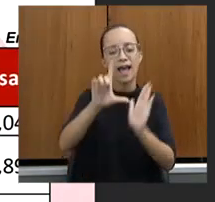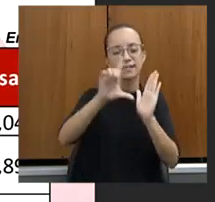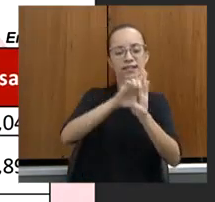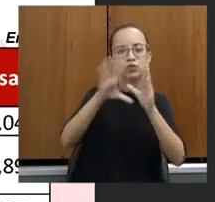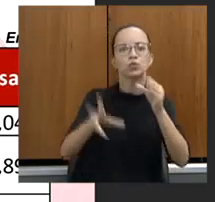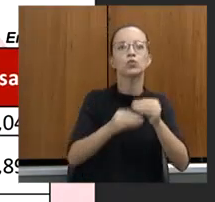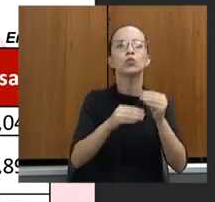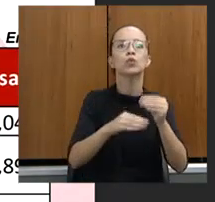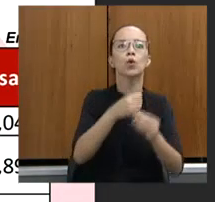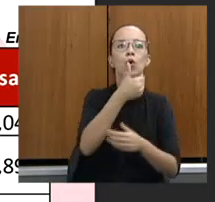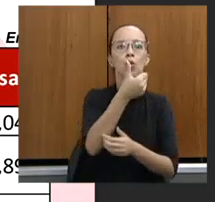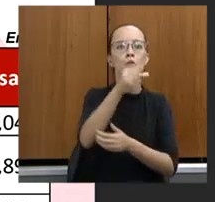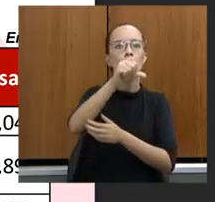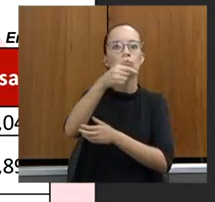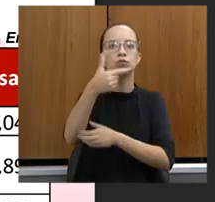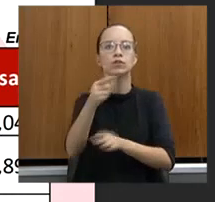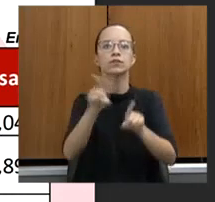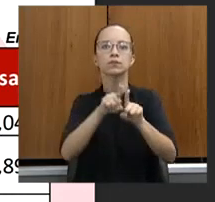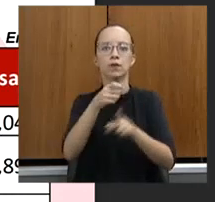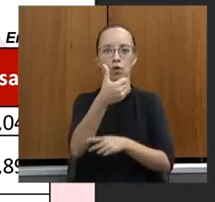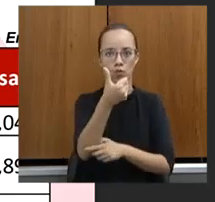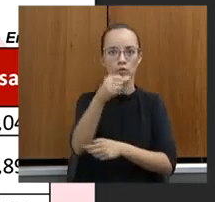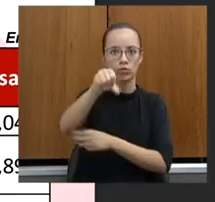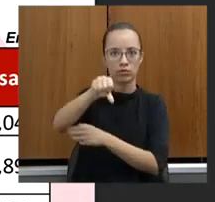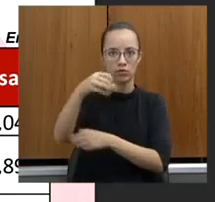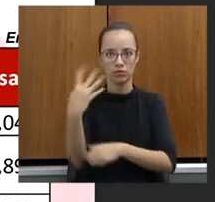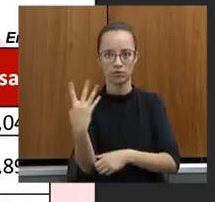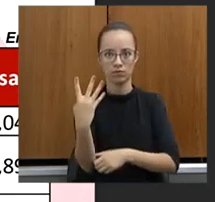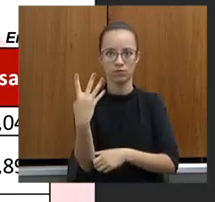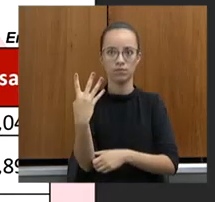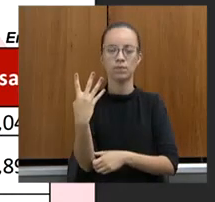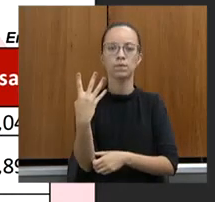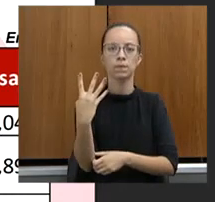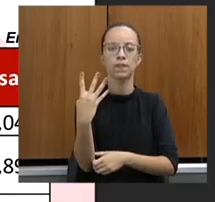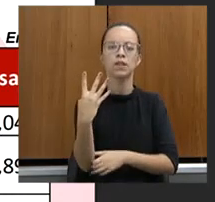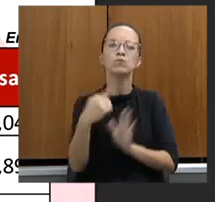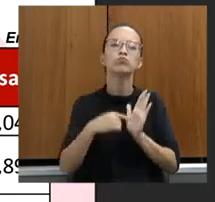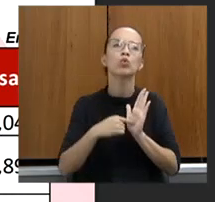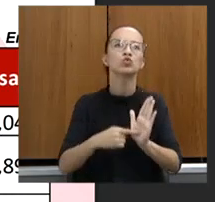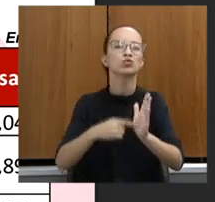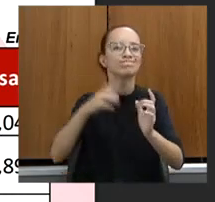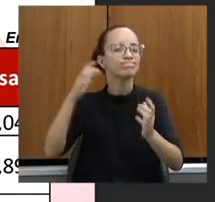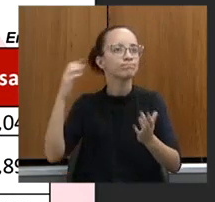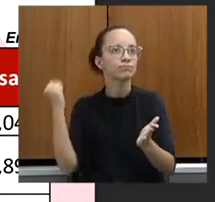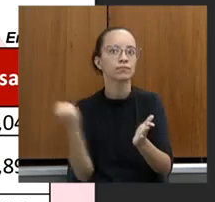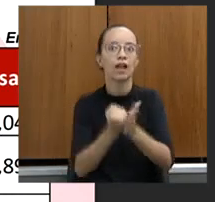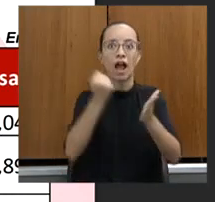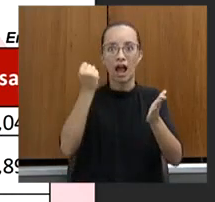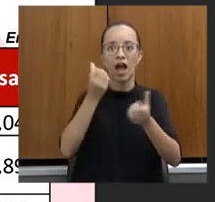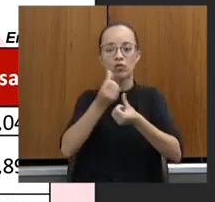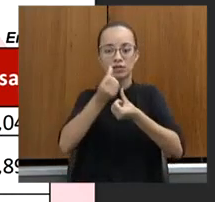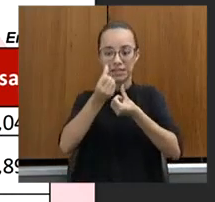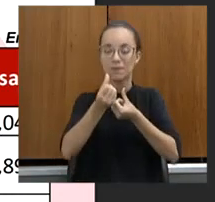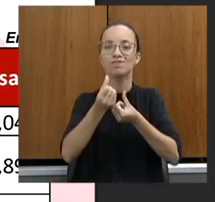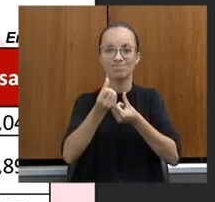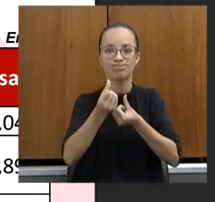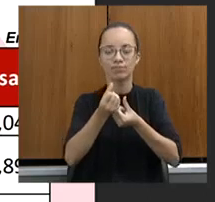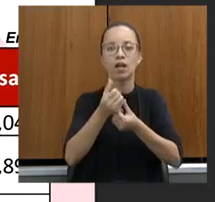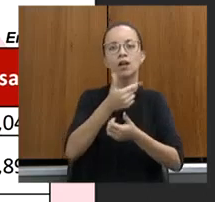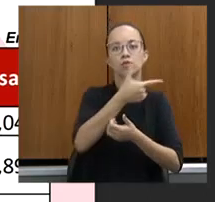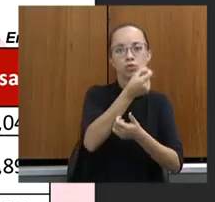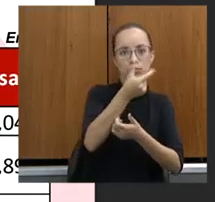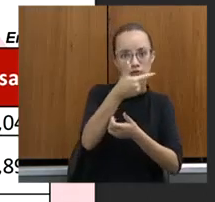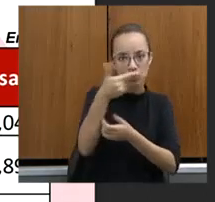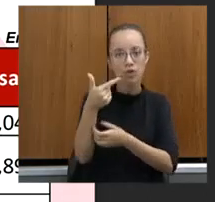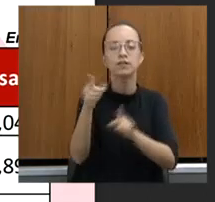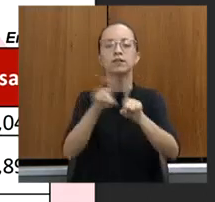192 e 194 trouxeram grande impacto na arrecadação de ICMS tanto em 2022